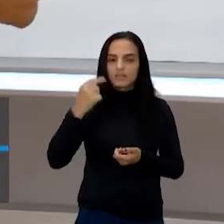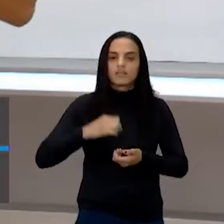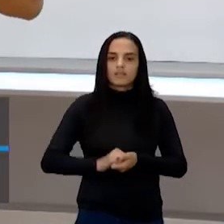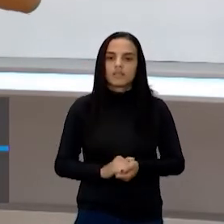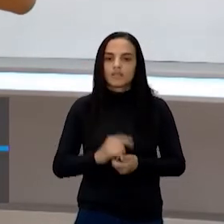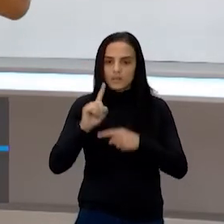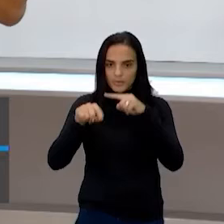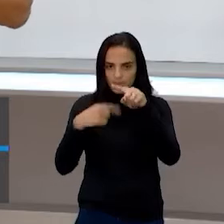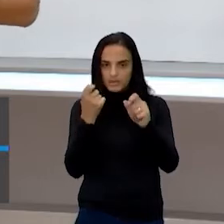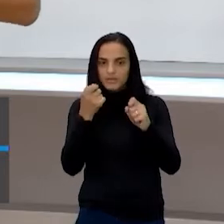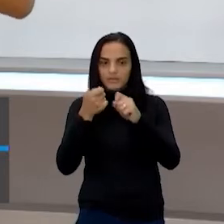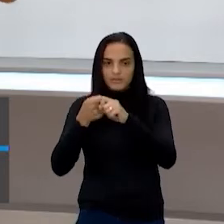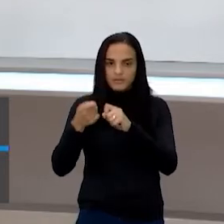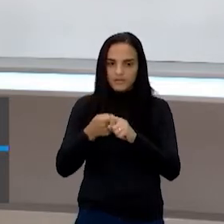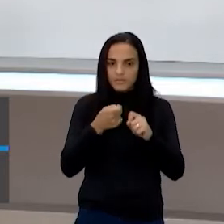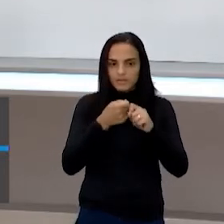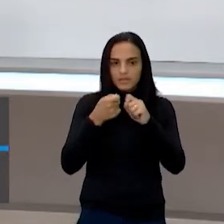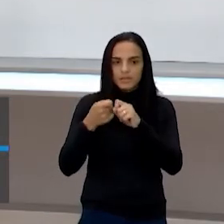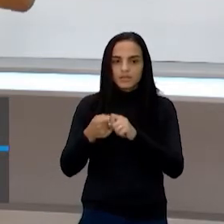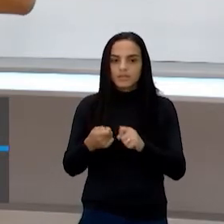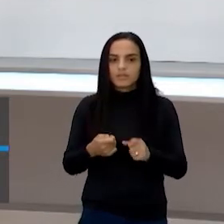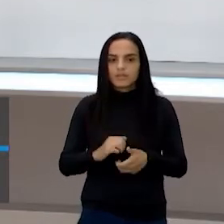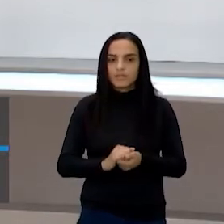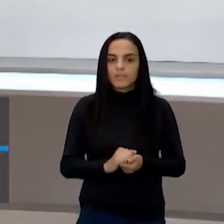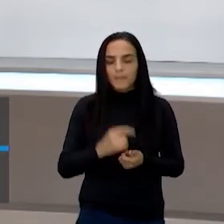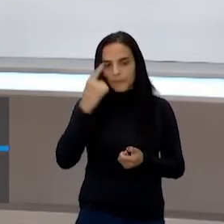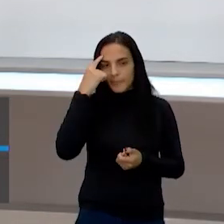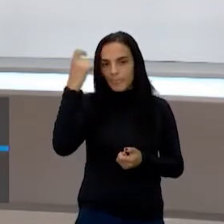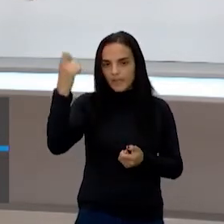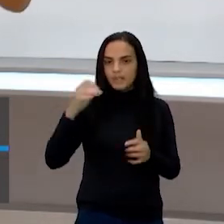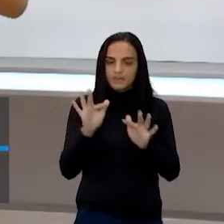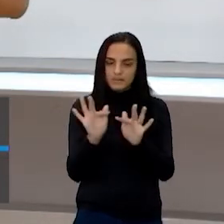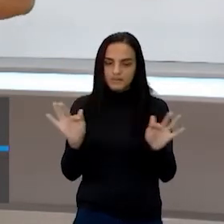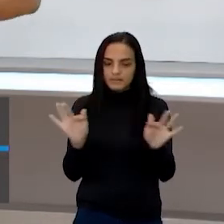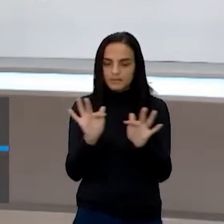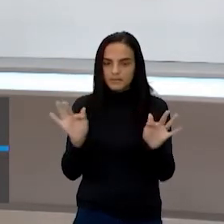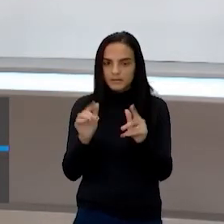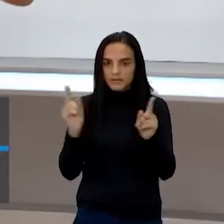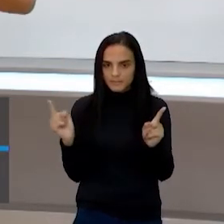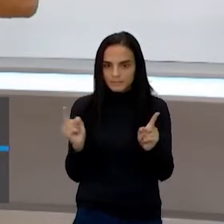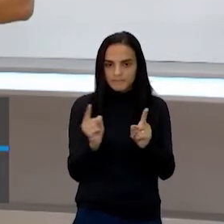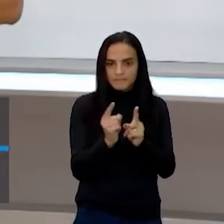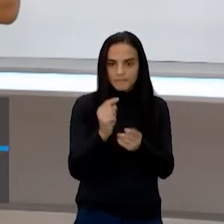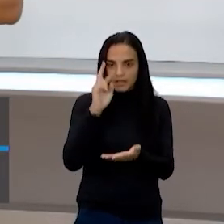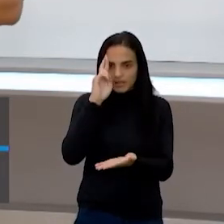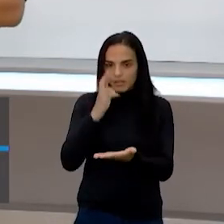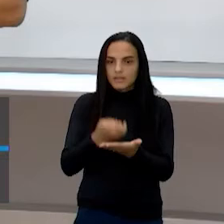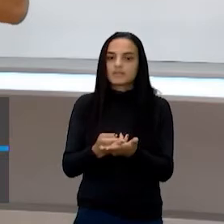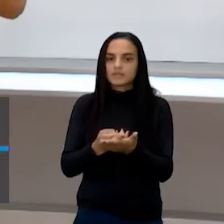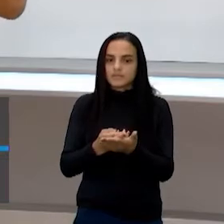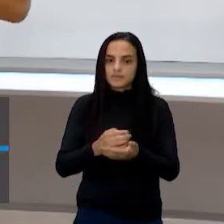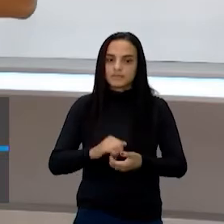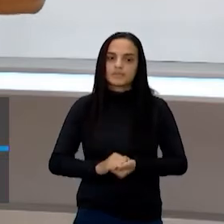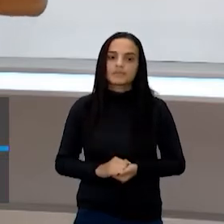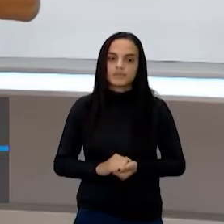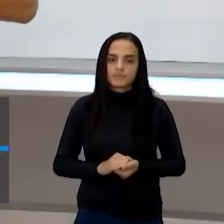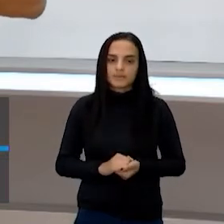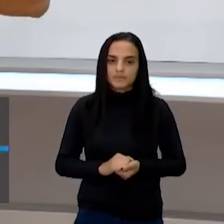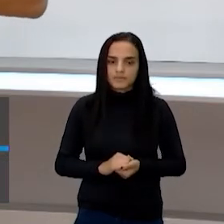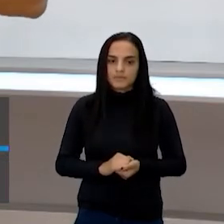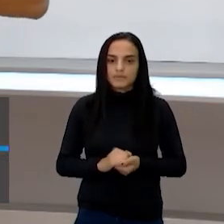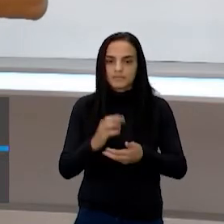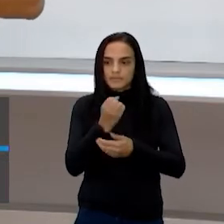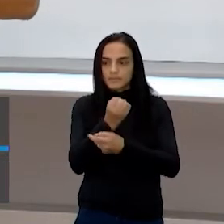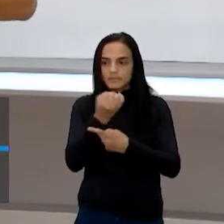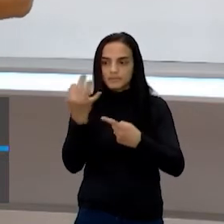fazer algumas ideias aí em que a gente vai ter que simplificar essa fração para reduzi-la, né? A razão ela é sempre apresentada na forma de uma